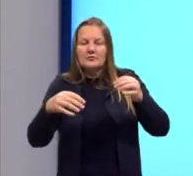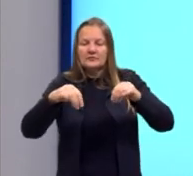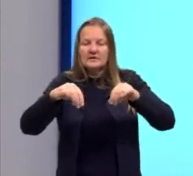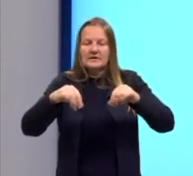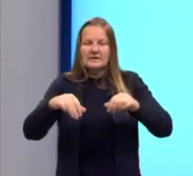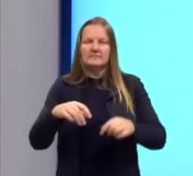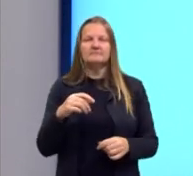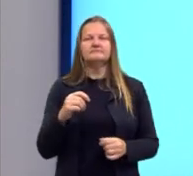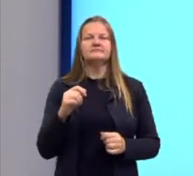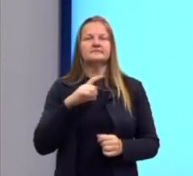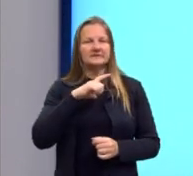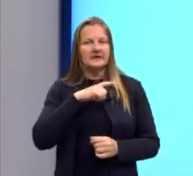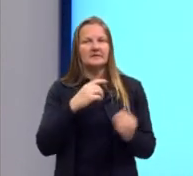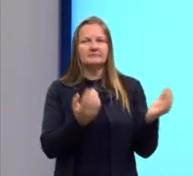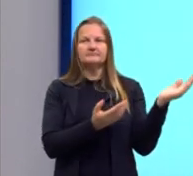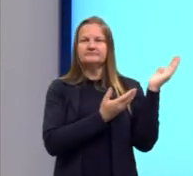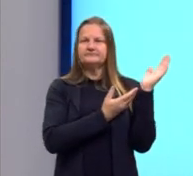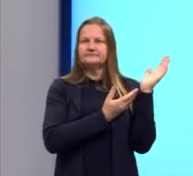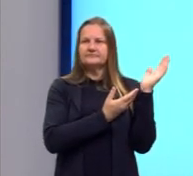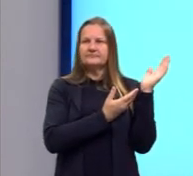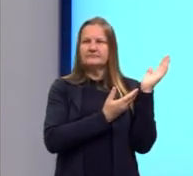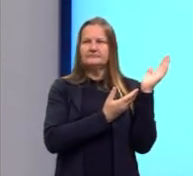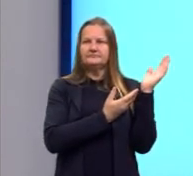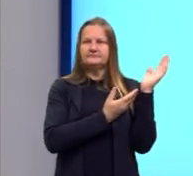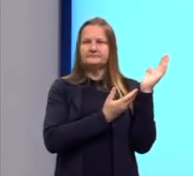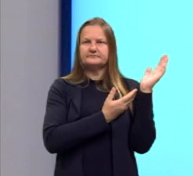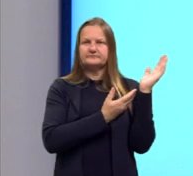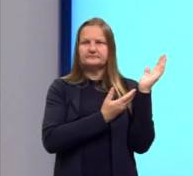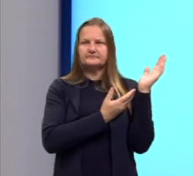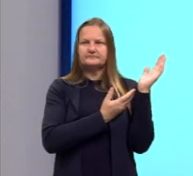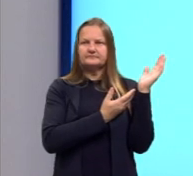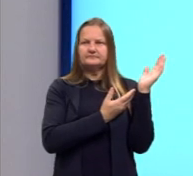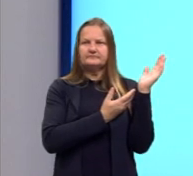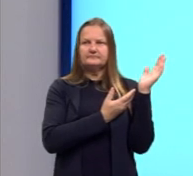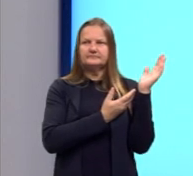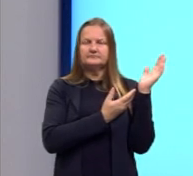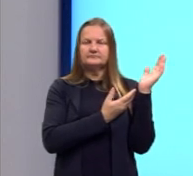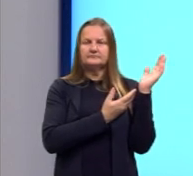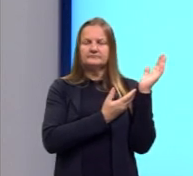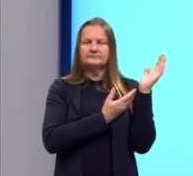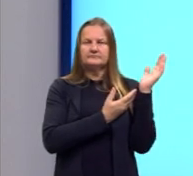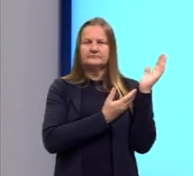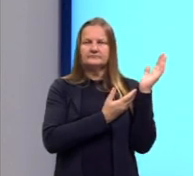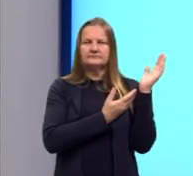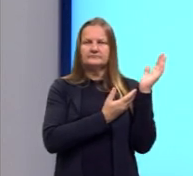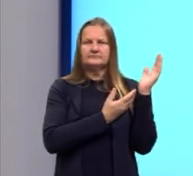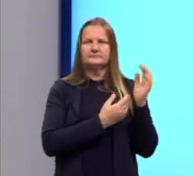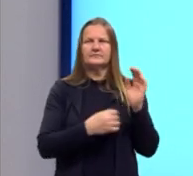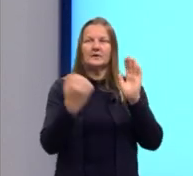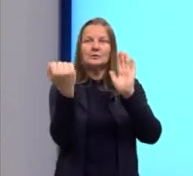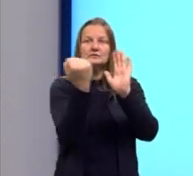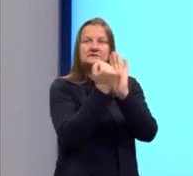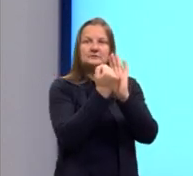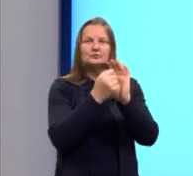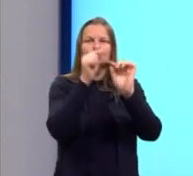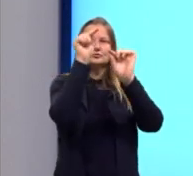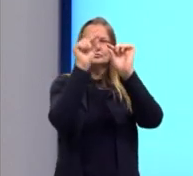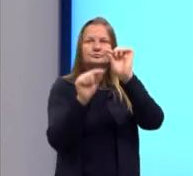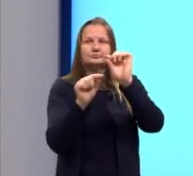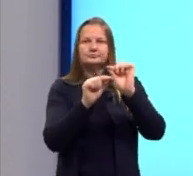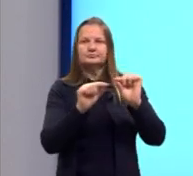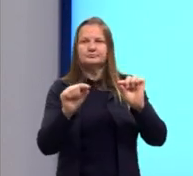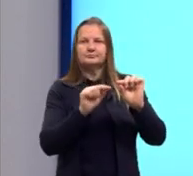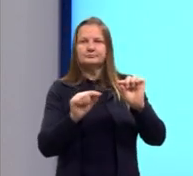Tá mas esse daqui né é mais para gente associar então o símbolo com útero tá então esse símbolo aqui